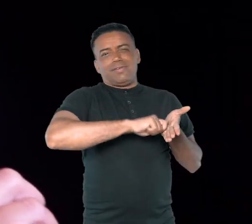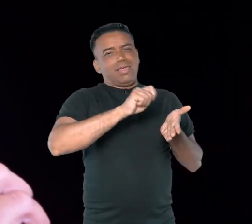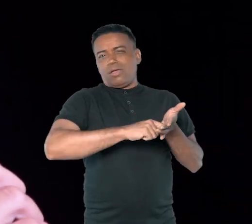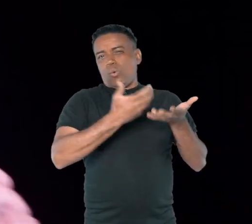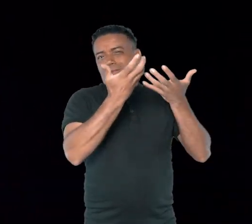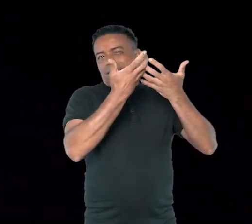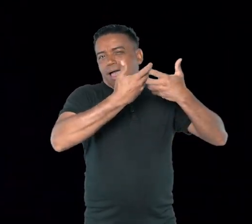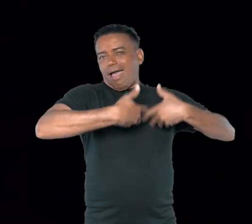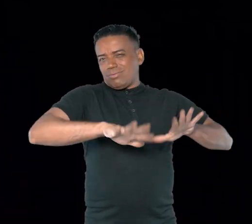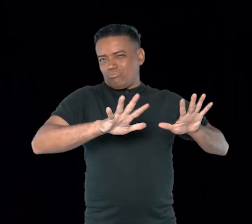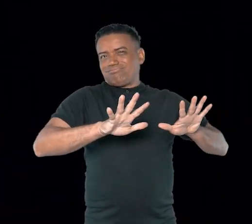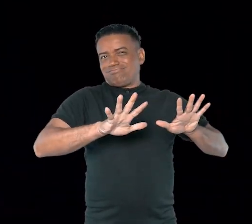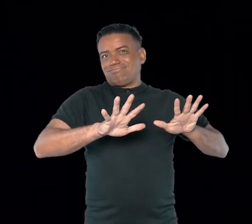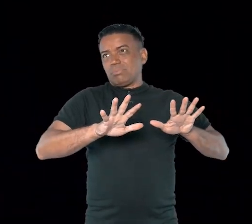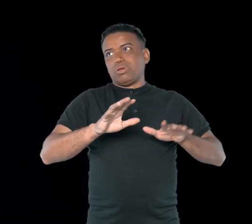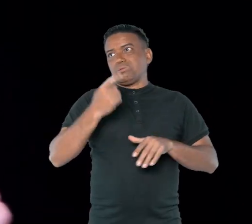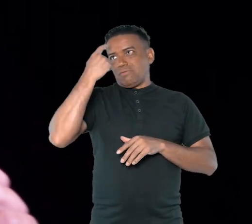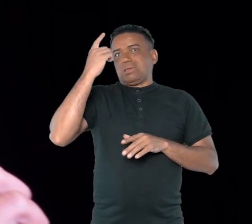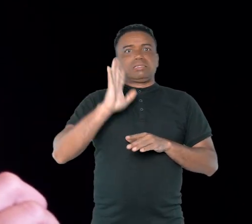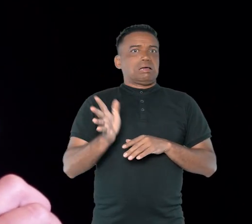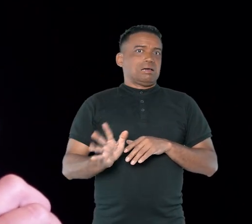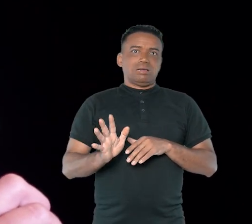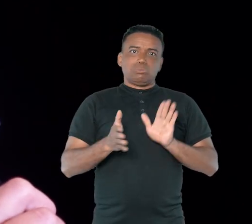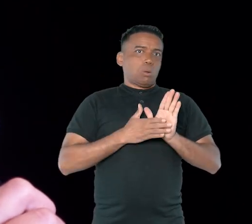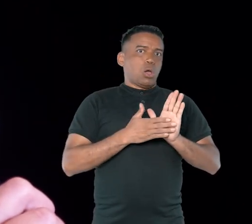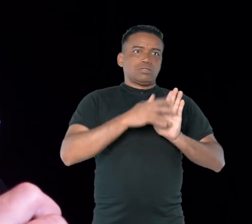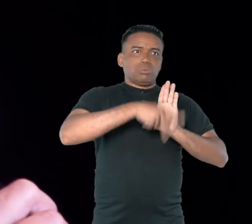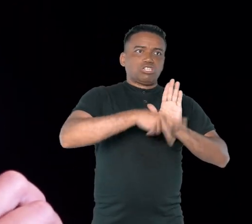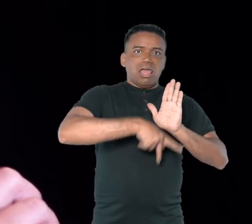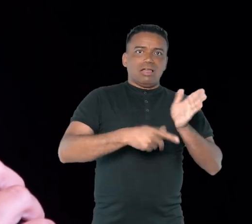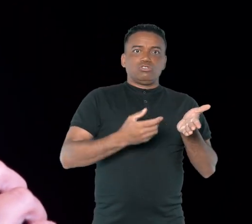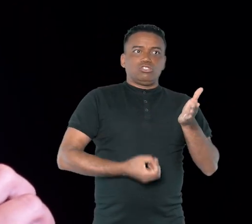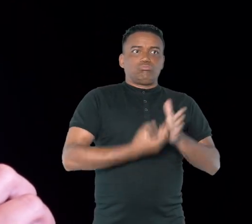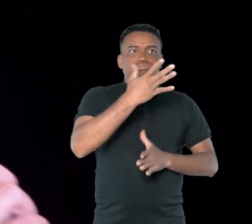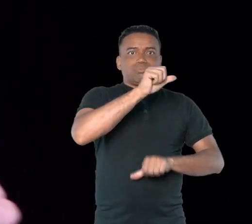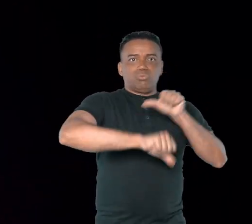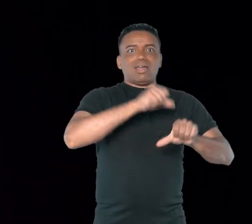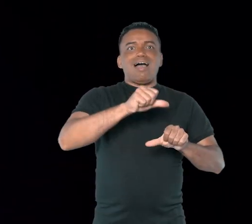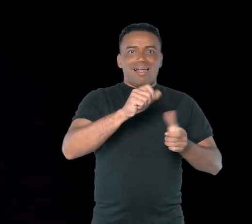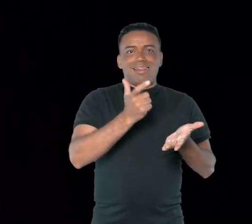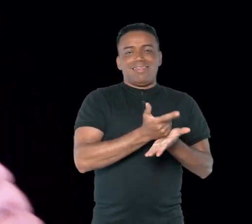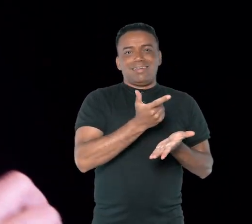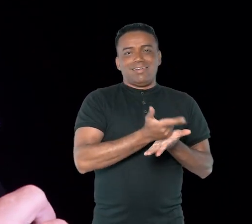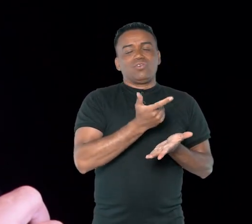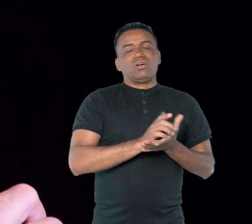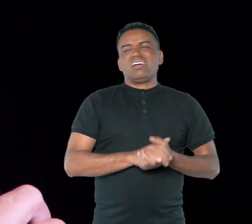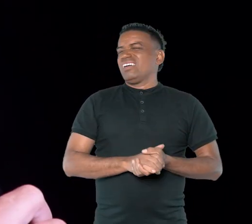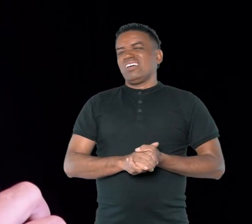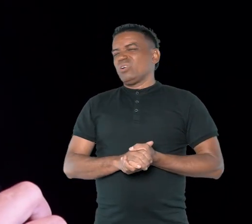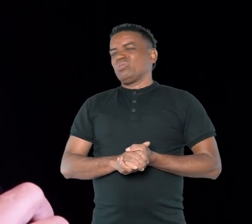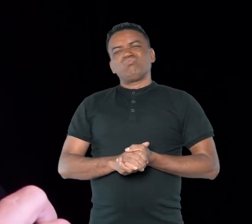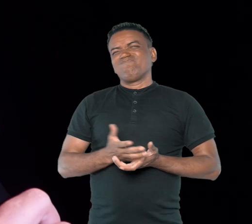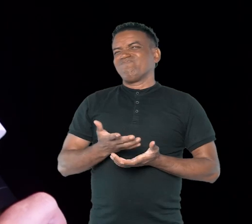mais rápida, talvez por não estar sendo pensado naquele momento, né, para ser livro. Eu hesitei muito, confesso, eu hesitei muito em escrever